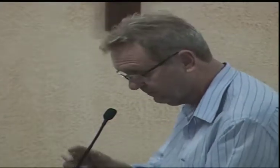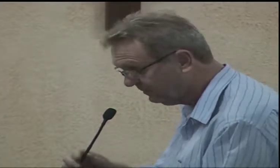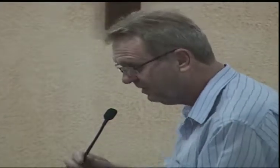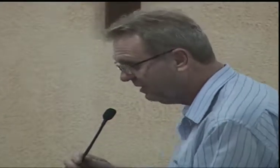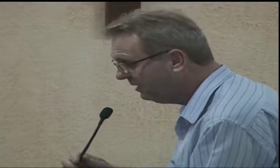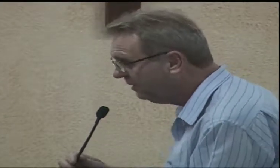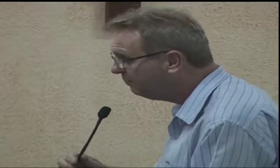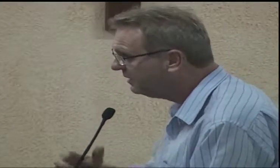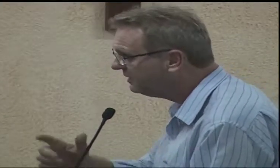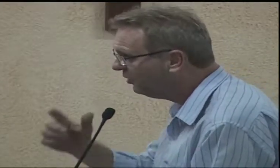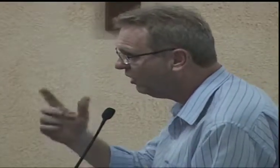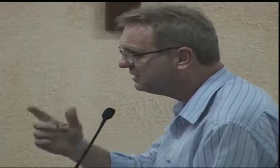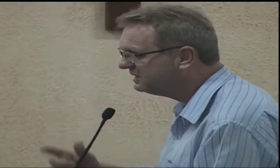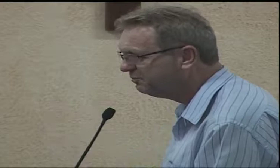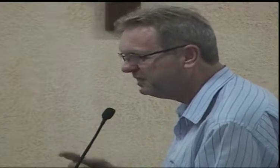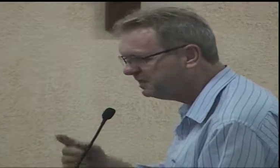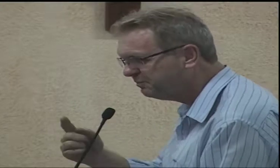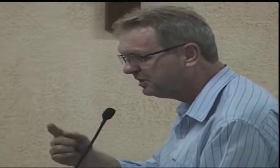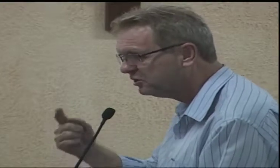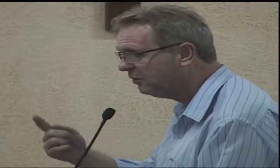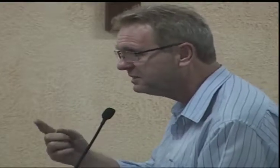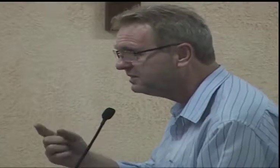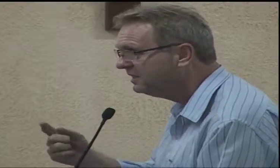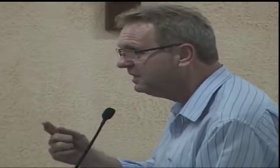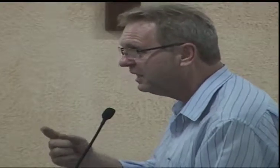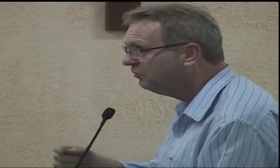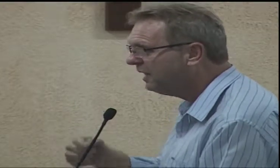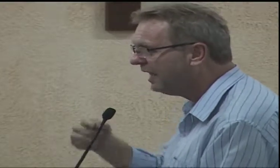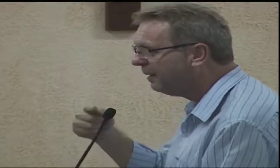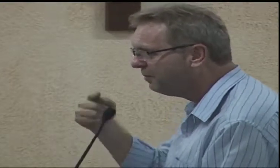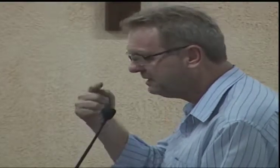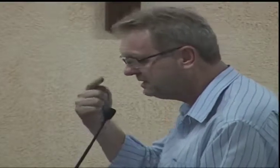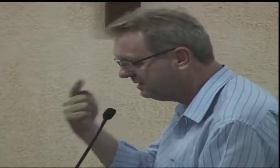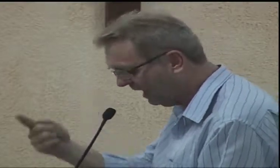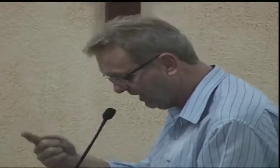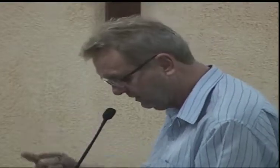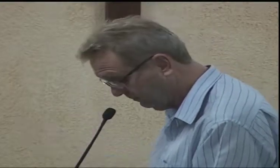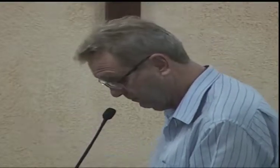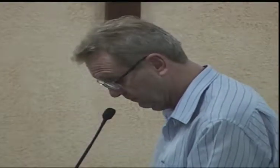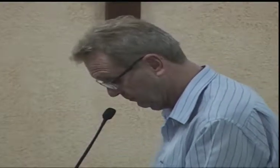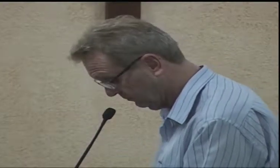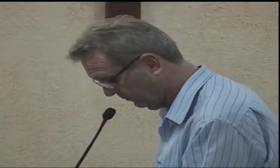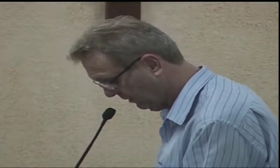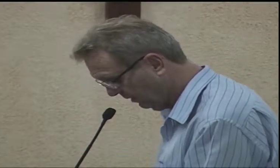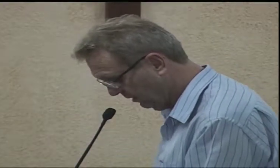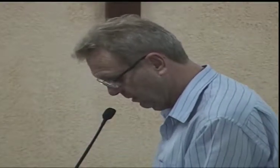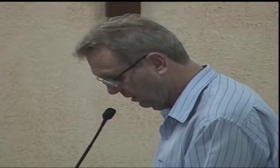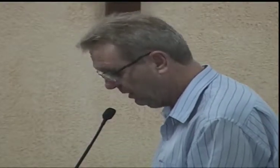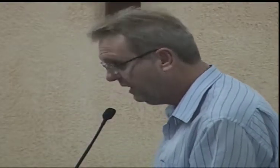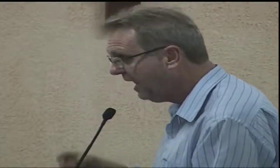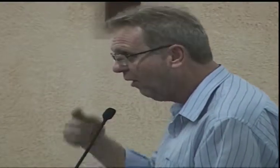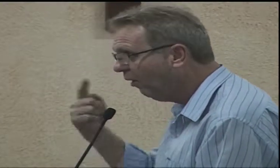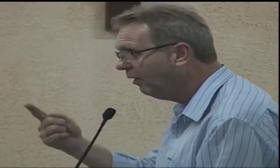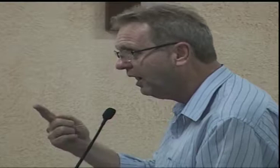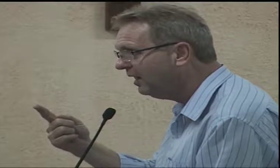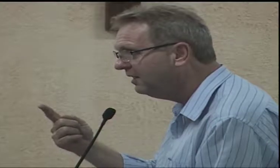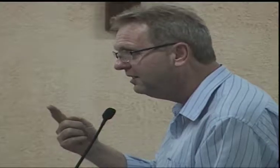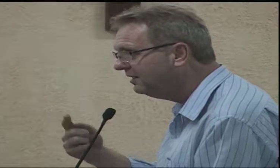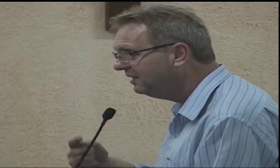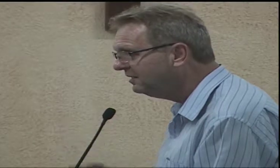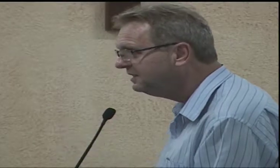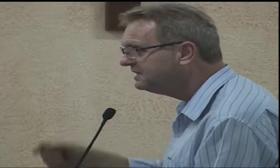processo, mentirosas, de pessoas que não têm a capacidade nem a